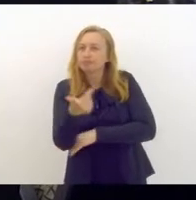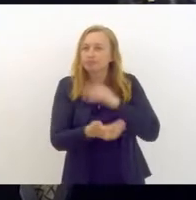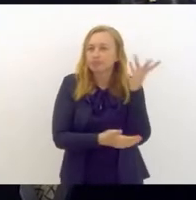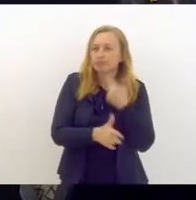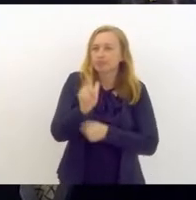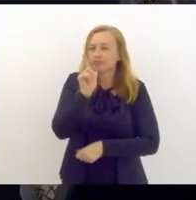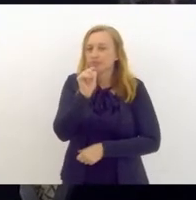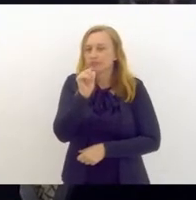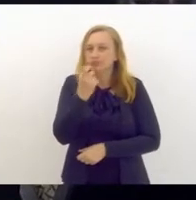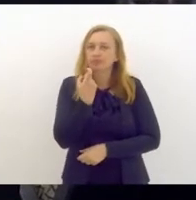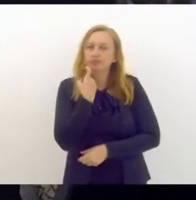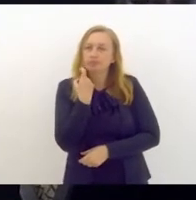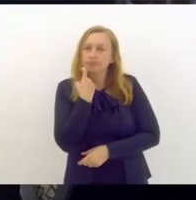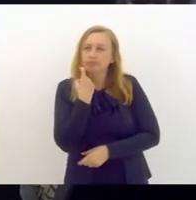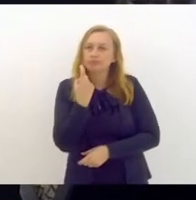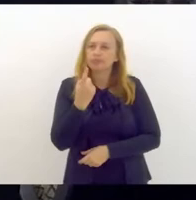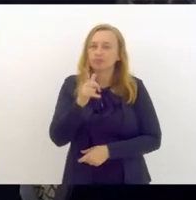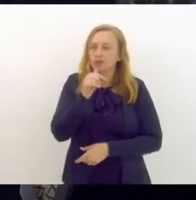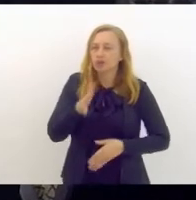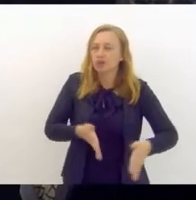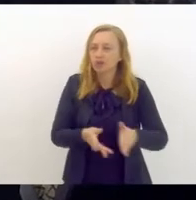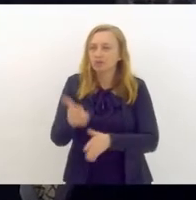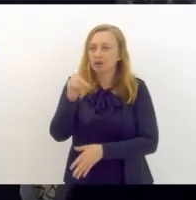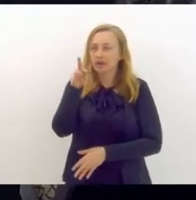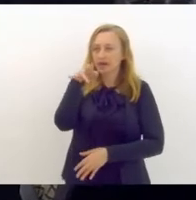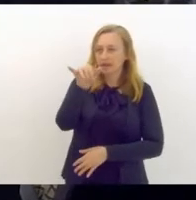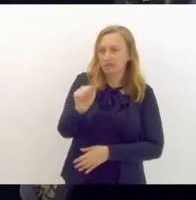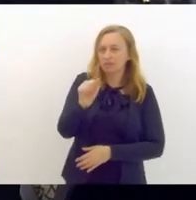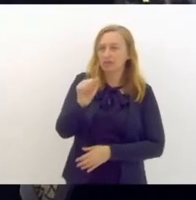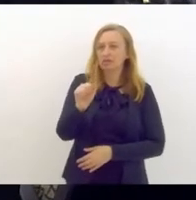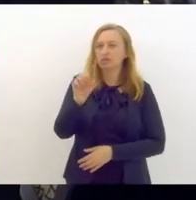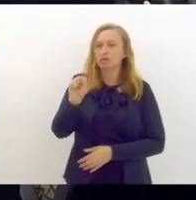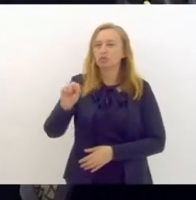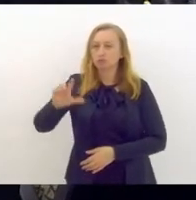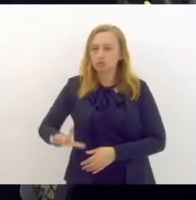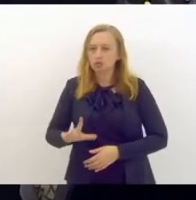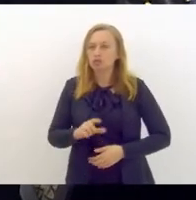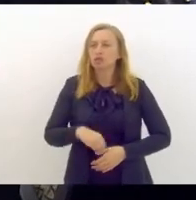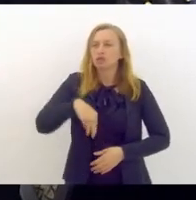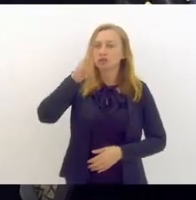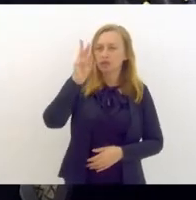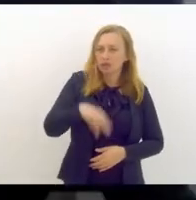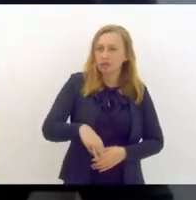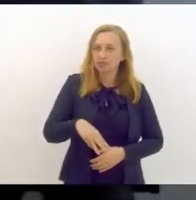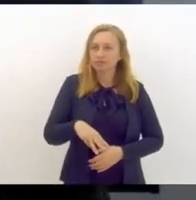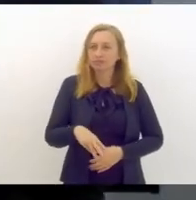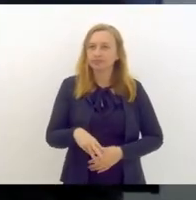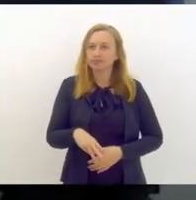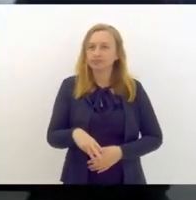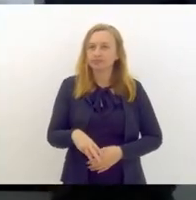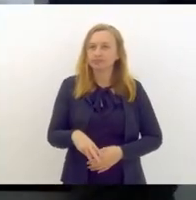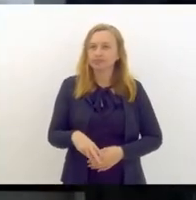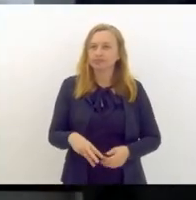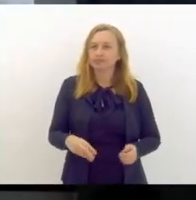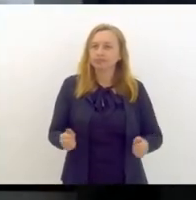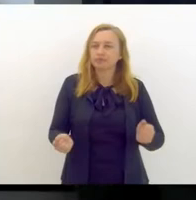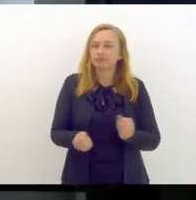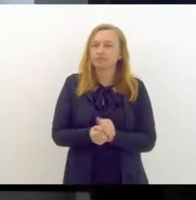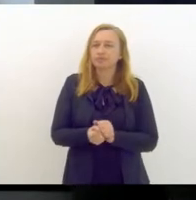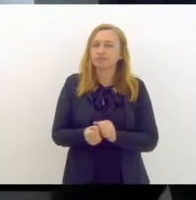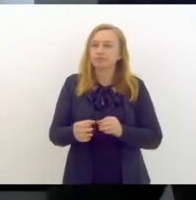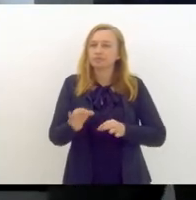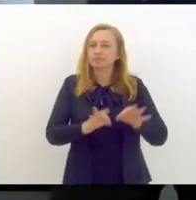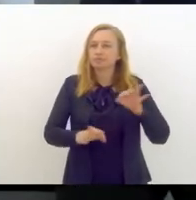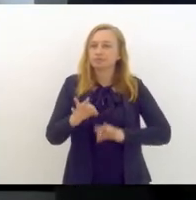água, peixe e sedimento do Rio Paraíba do Sul, de Itatiaia até Bulhões. Quem patrocina esse projeto de monitoramento? ArcelorMittal,